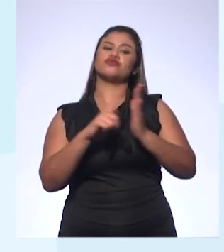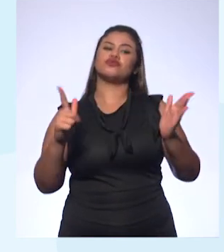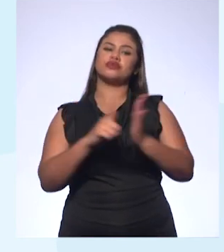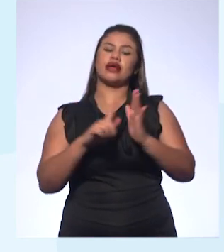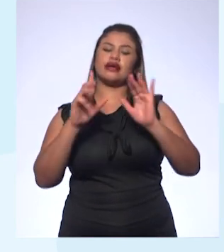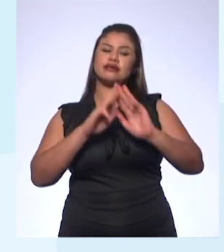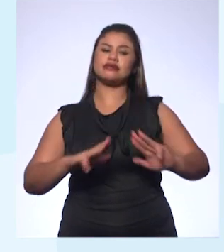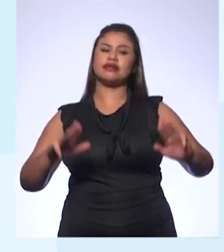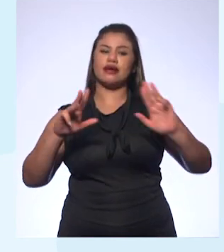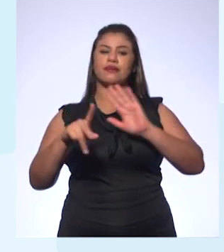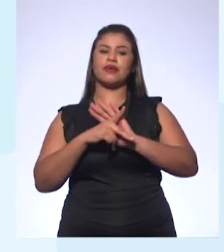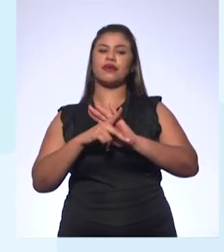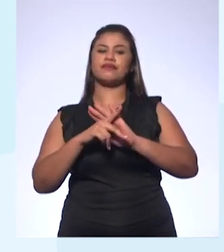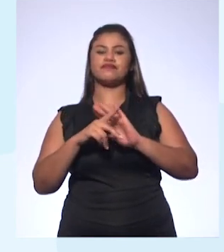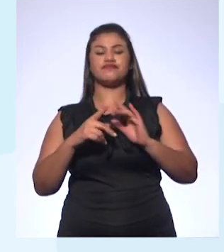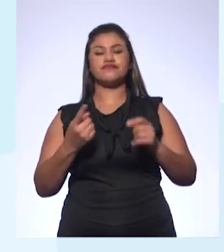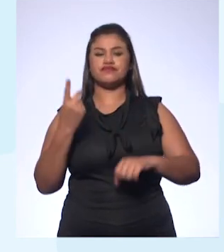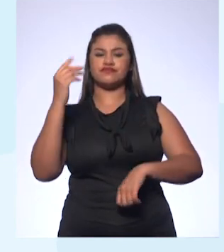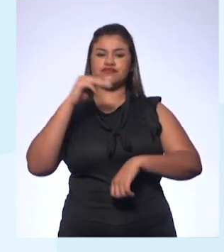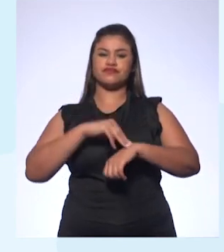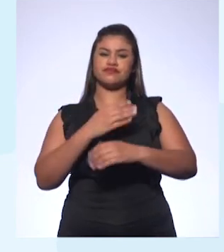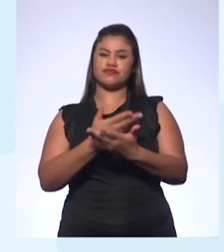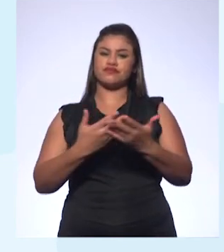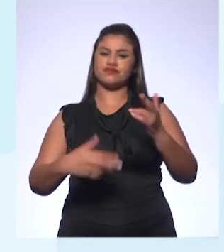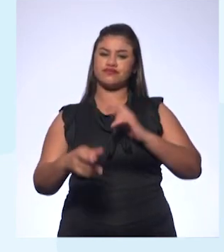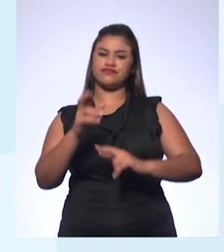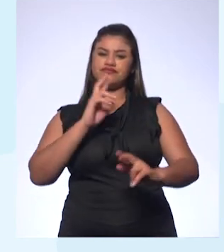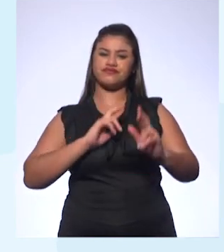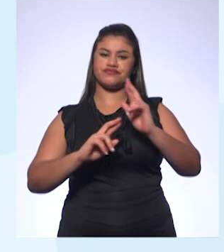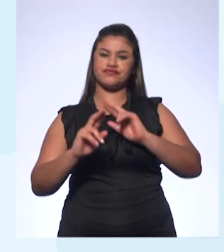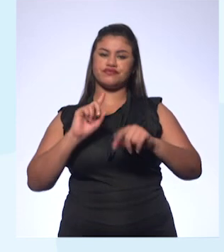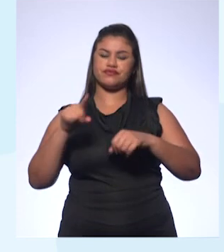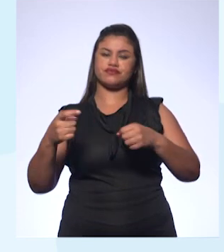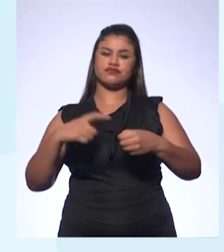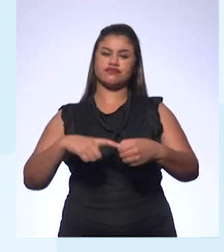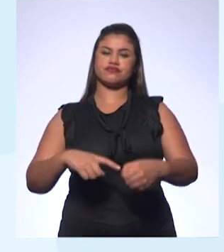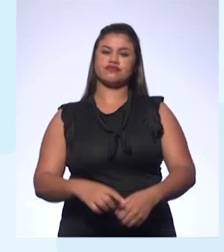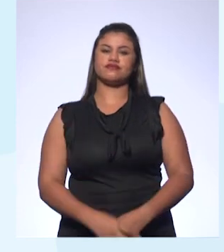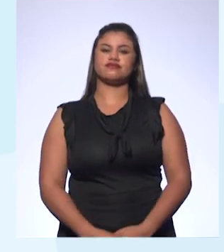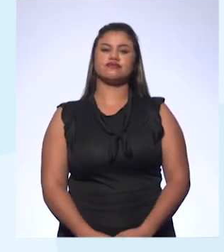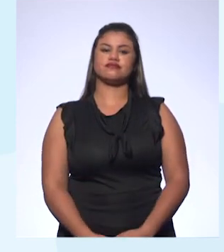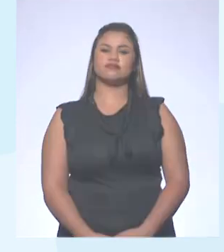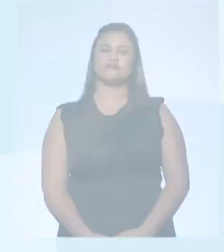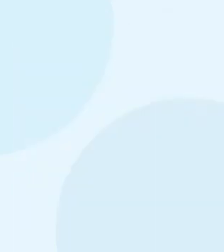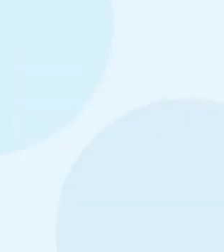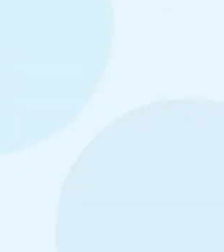sites de notícias? Essa eu vou deixar 1 minuto para vocês responderem e a gente já volta.